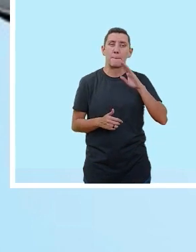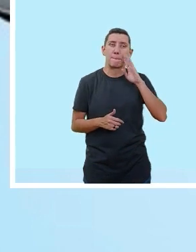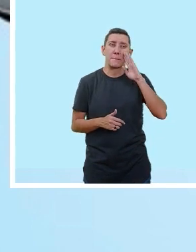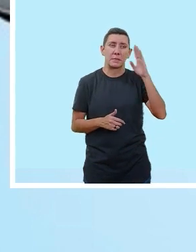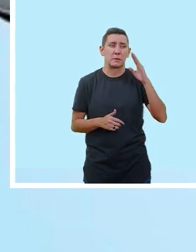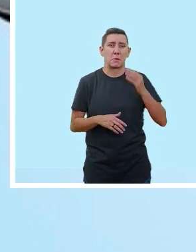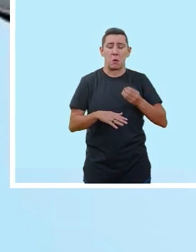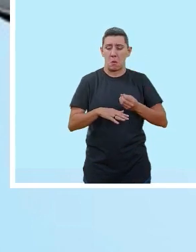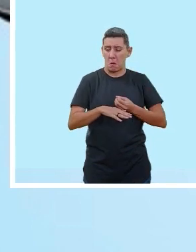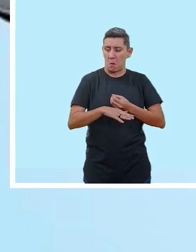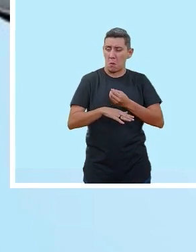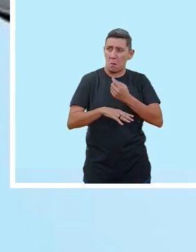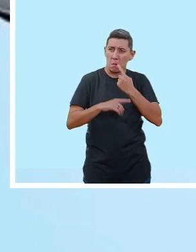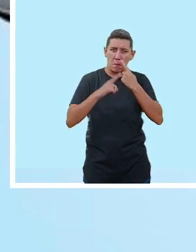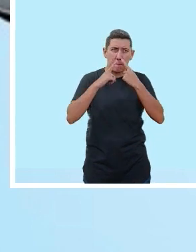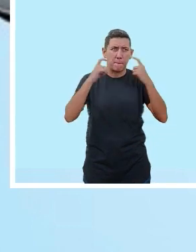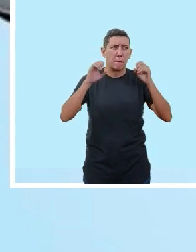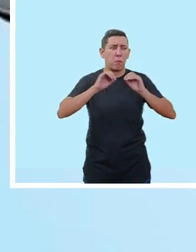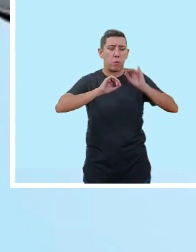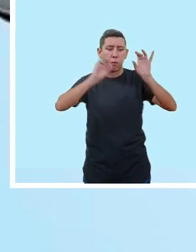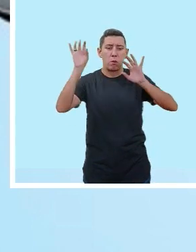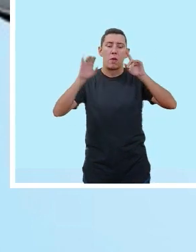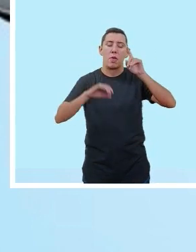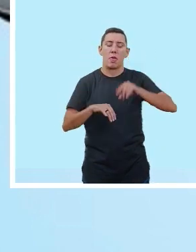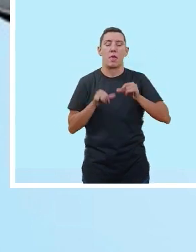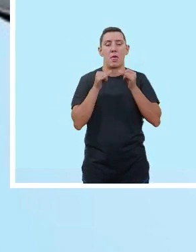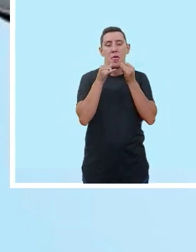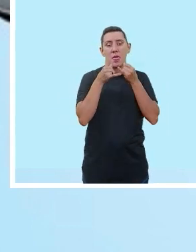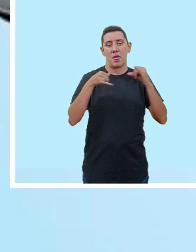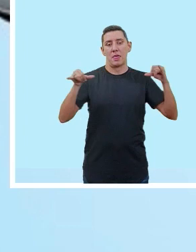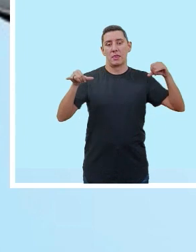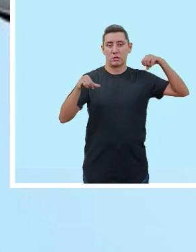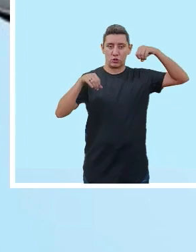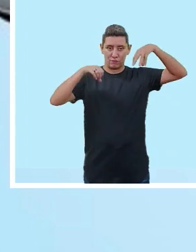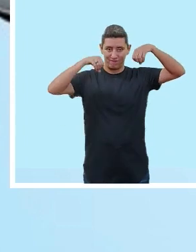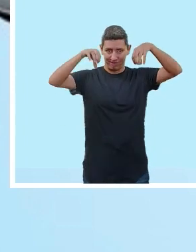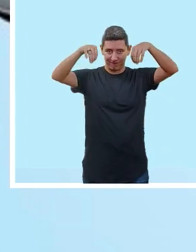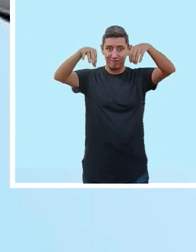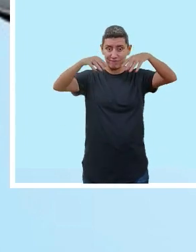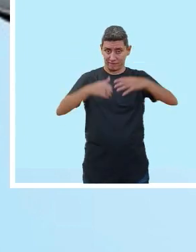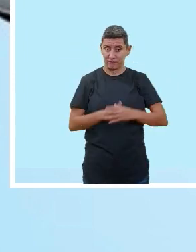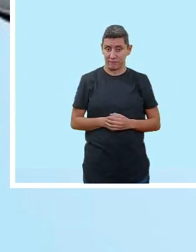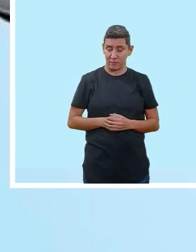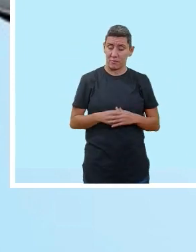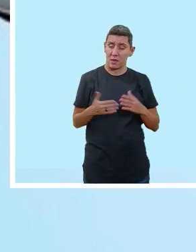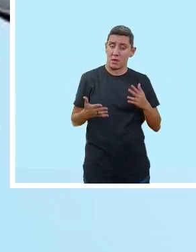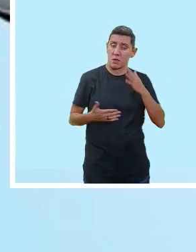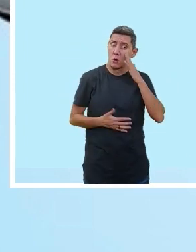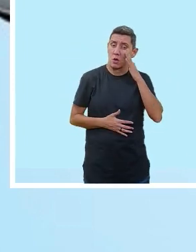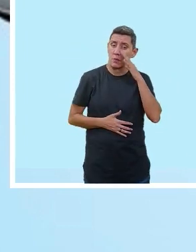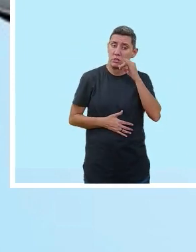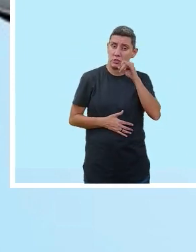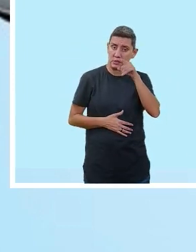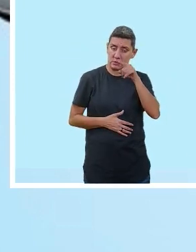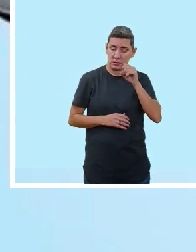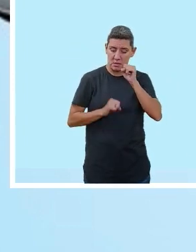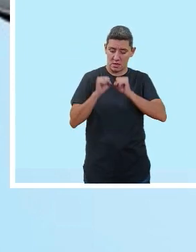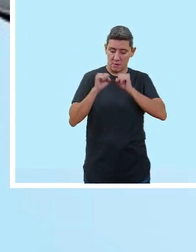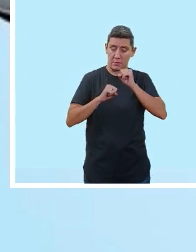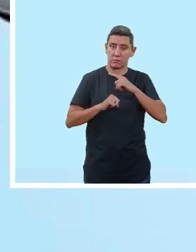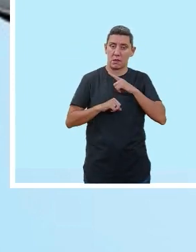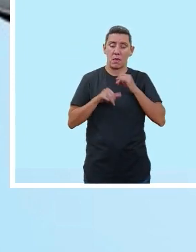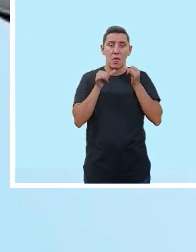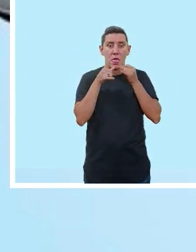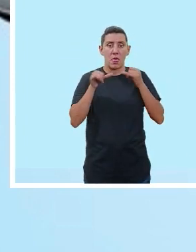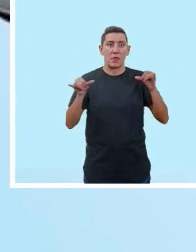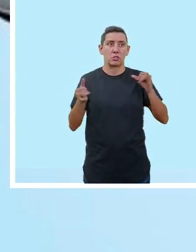de energia elétrica, né? Então, isso está no escopo 2. Então, imagina que você tem uma empresa, você consome a energia